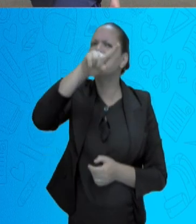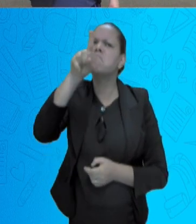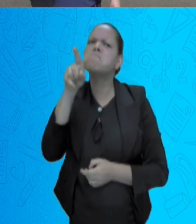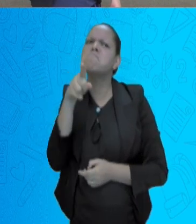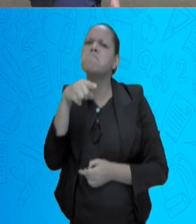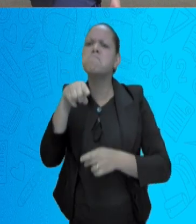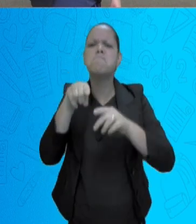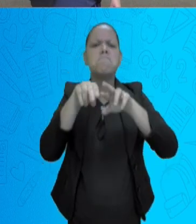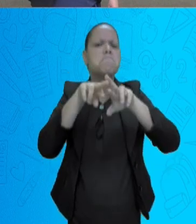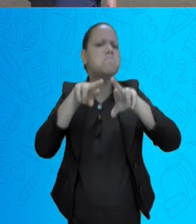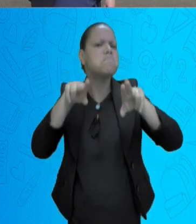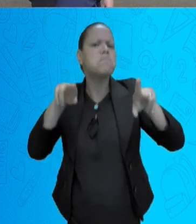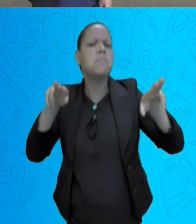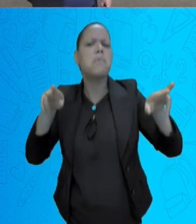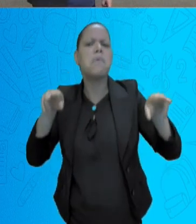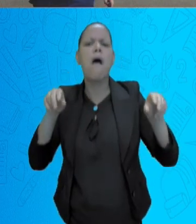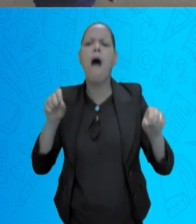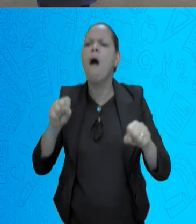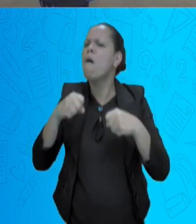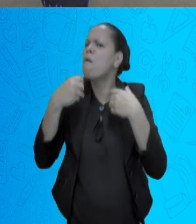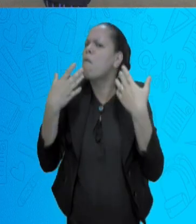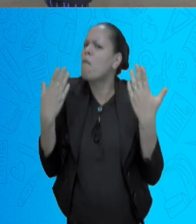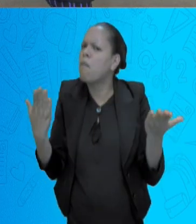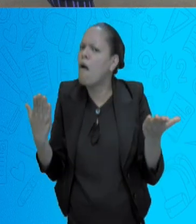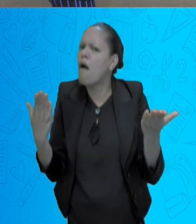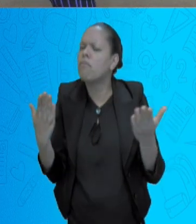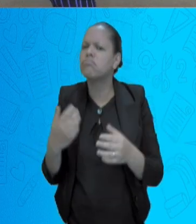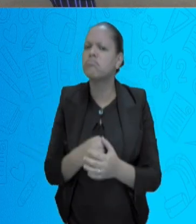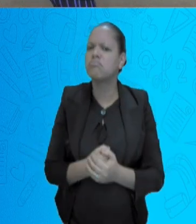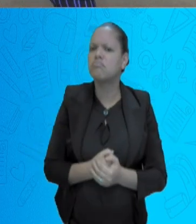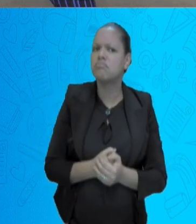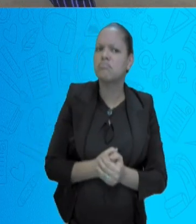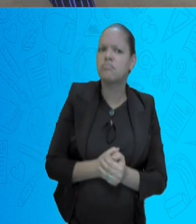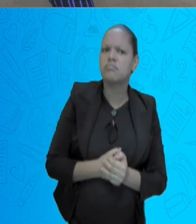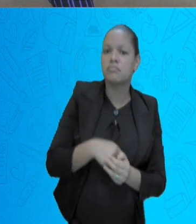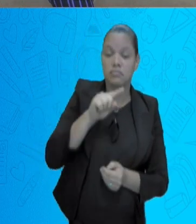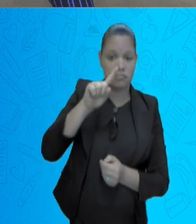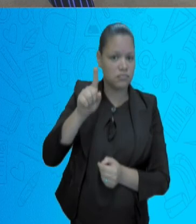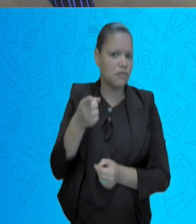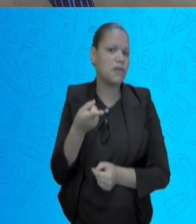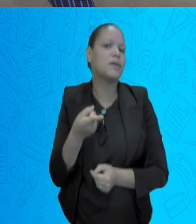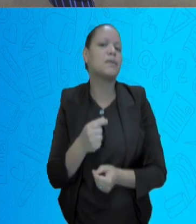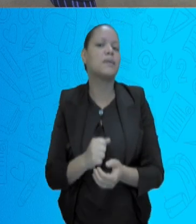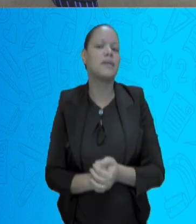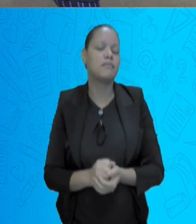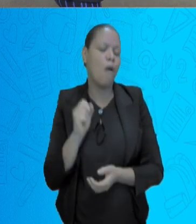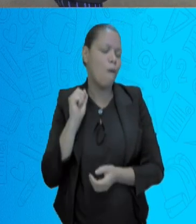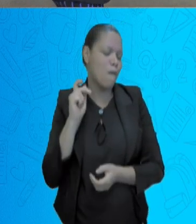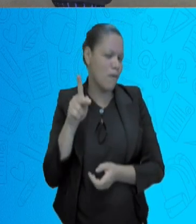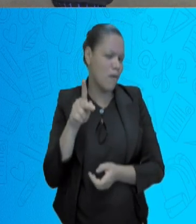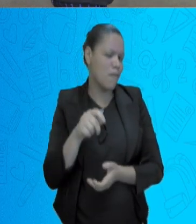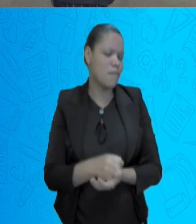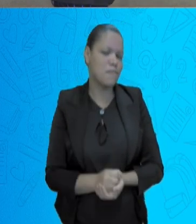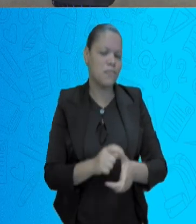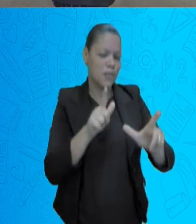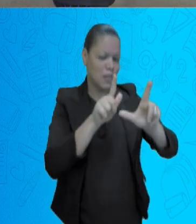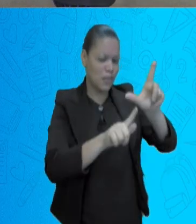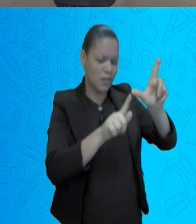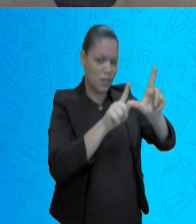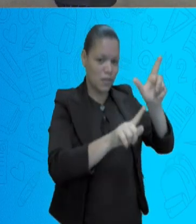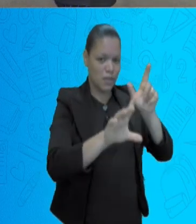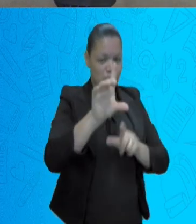uso a vírgula depois do local. Letra D. No aniversário de Mateus,